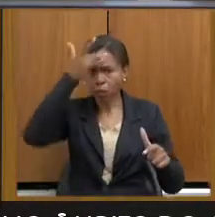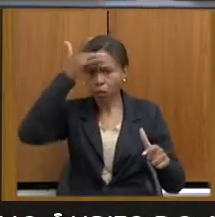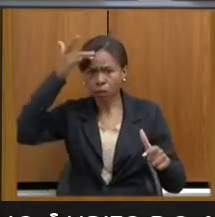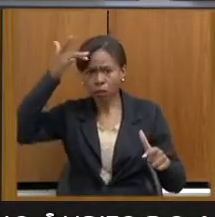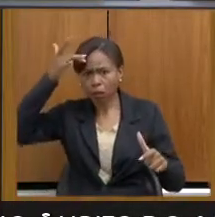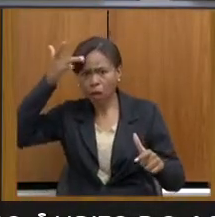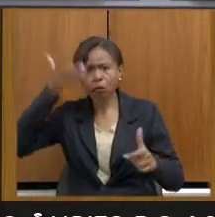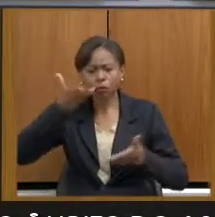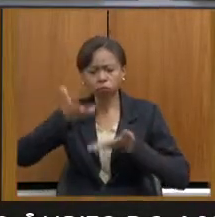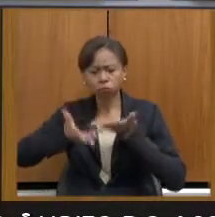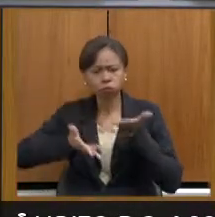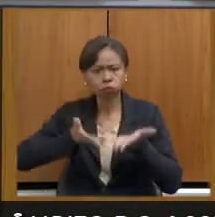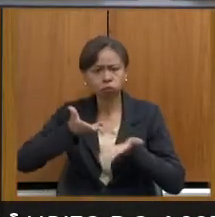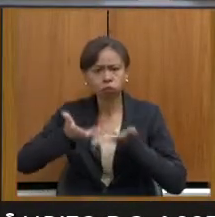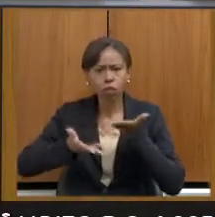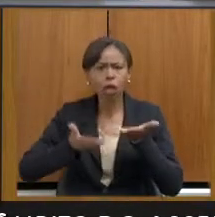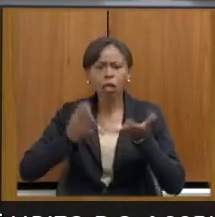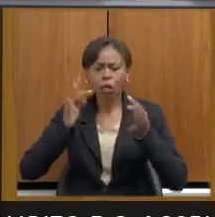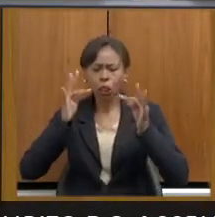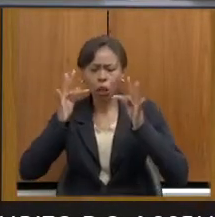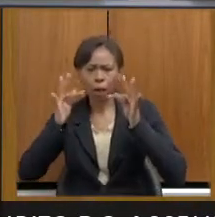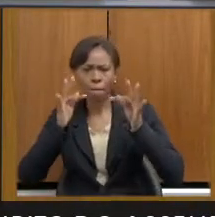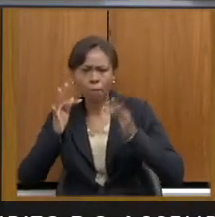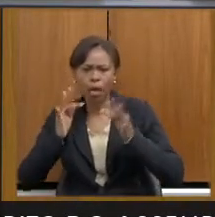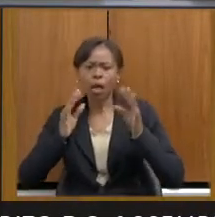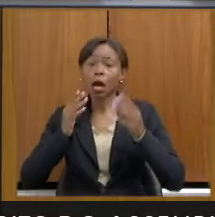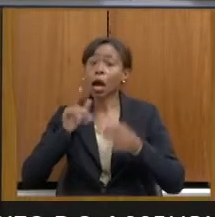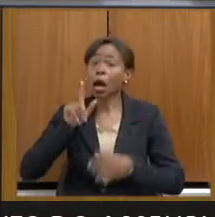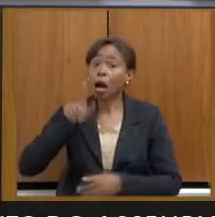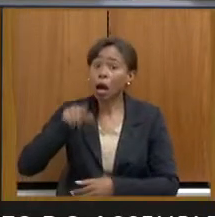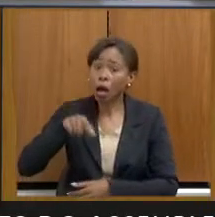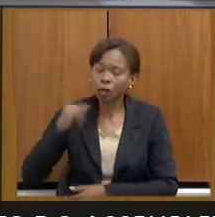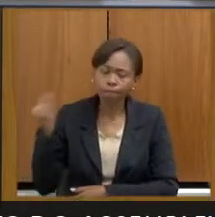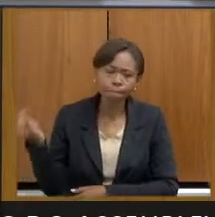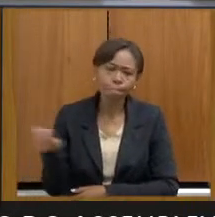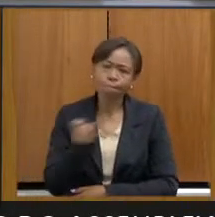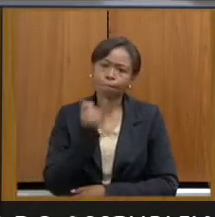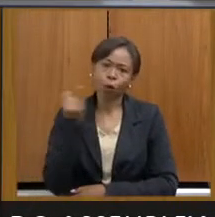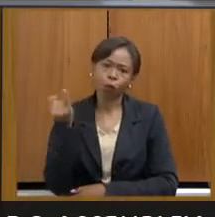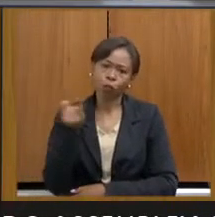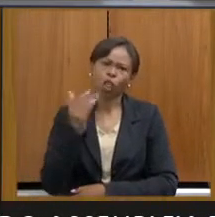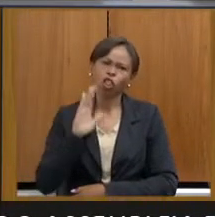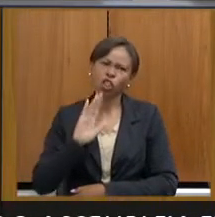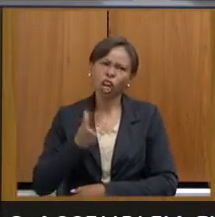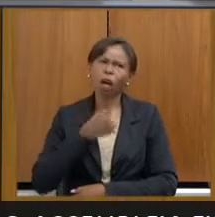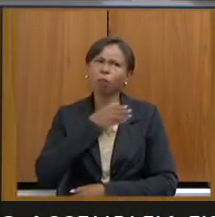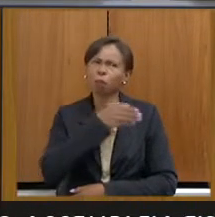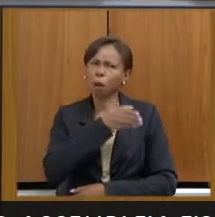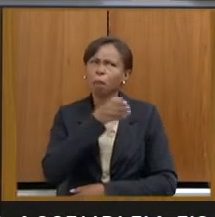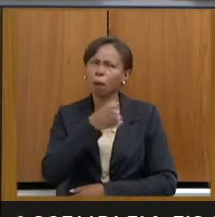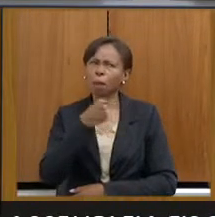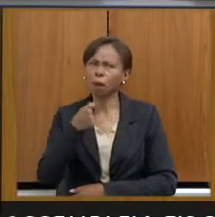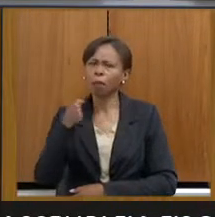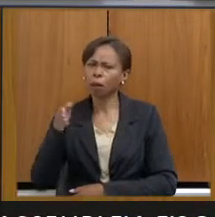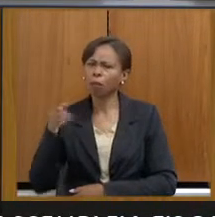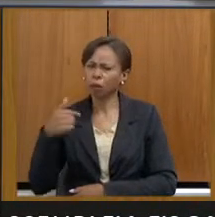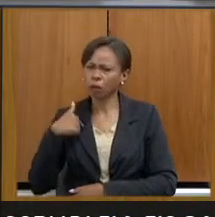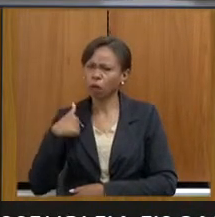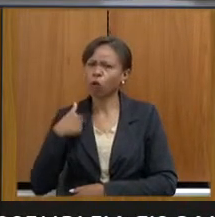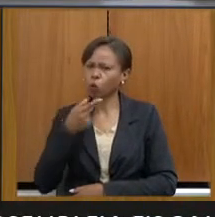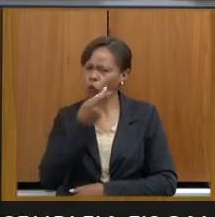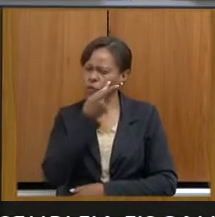extremamente importante eu Visitei algumas em Montes Claros e Bocaiuva em Francisco Sá